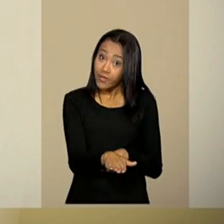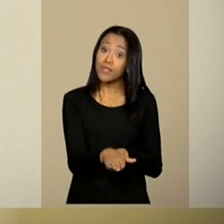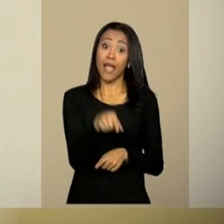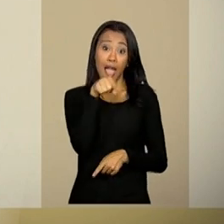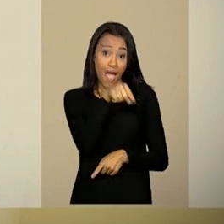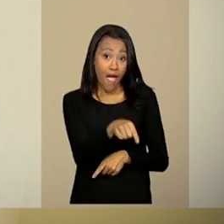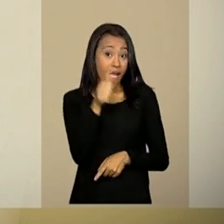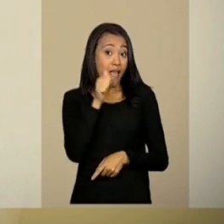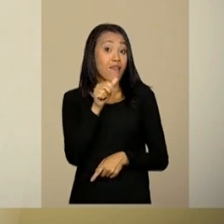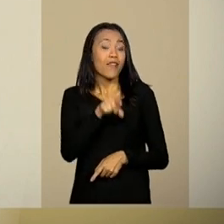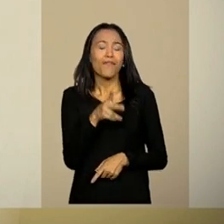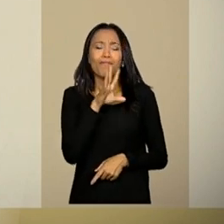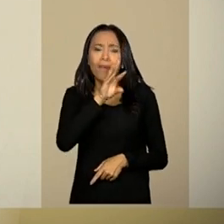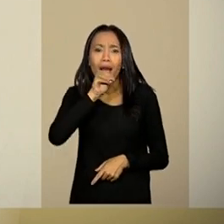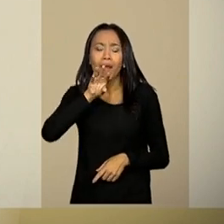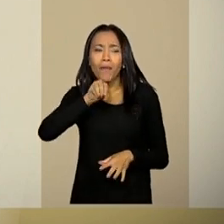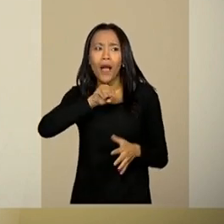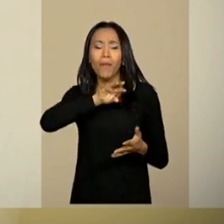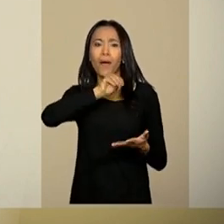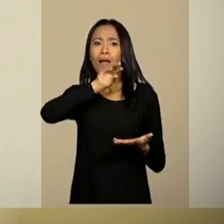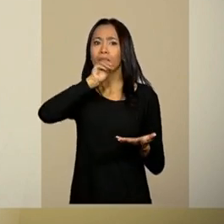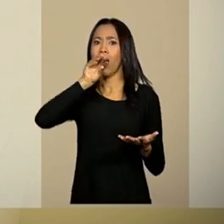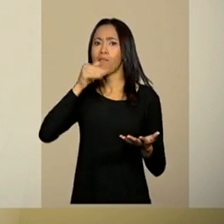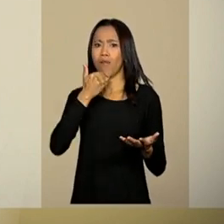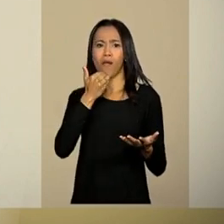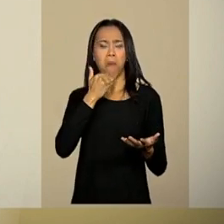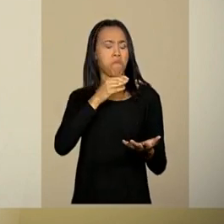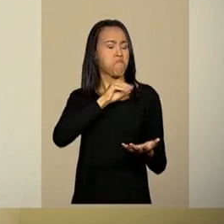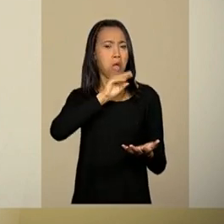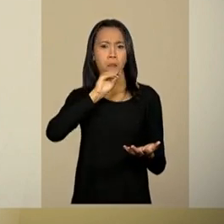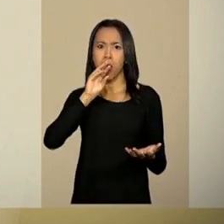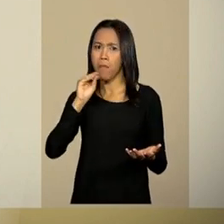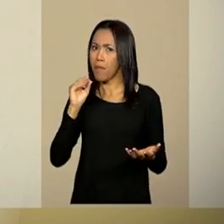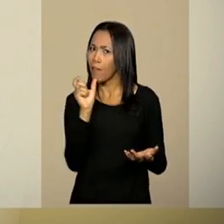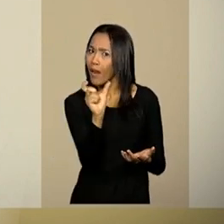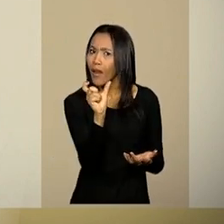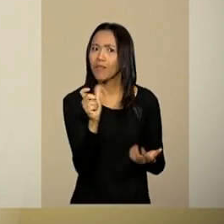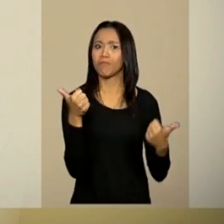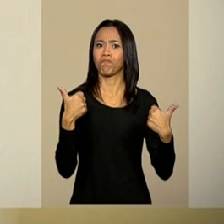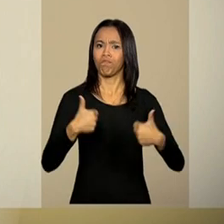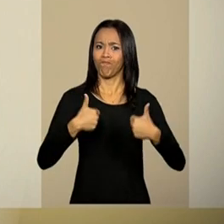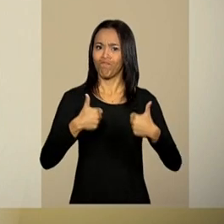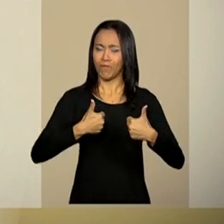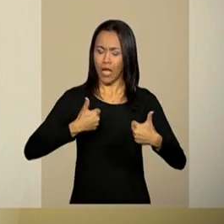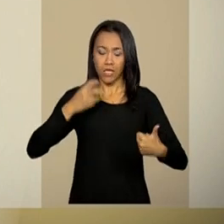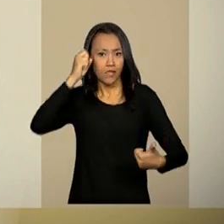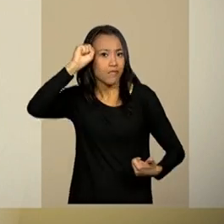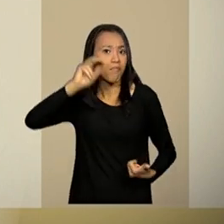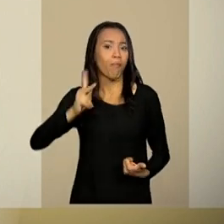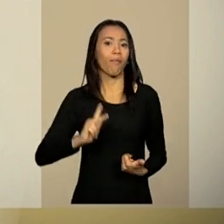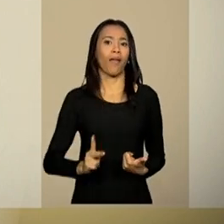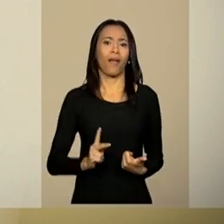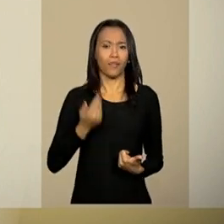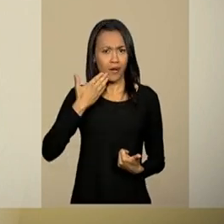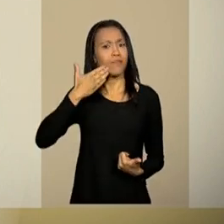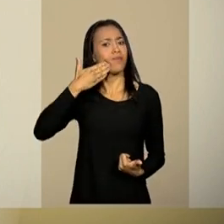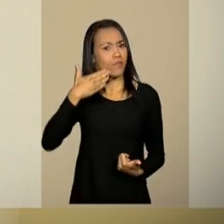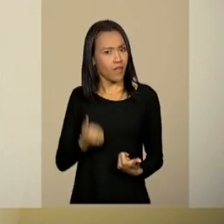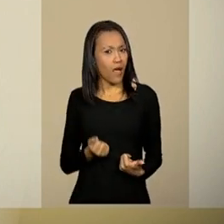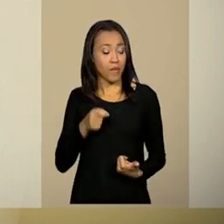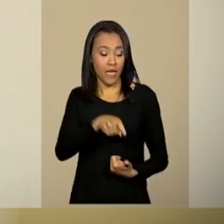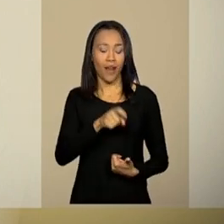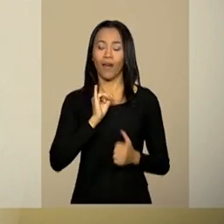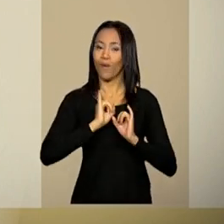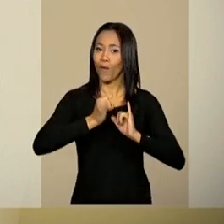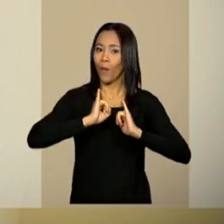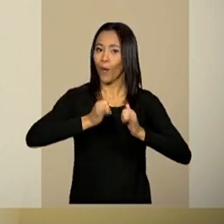Taísa está falando direitinho ela não gagueja nenhuma palavra a menina está tão esperta sabe Luciano que ela